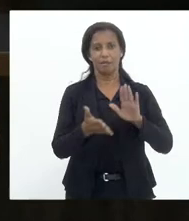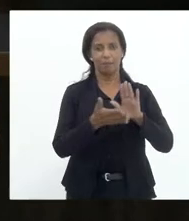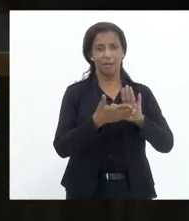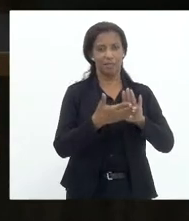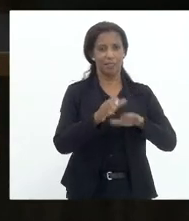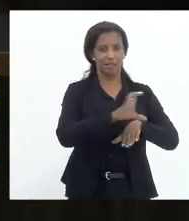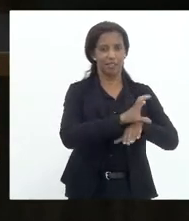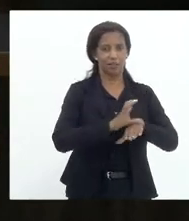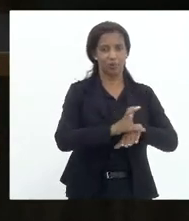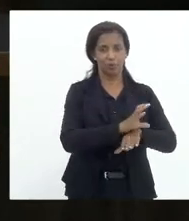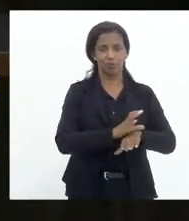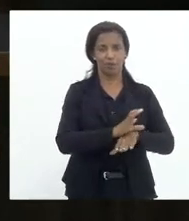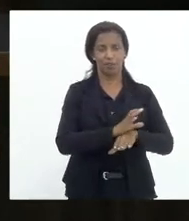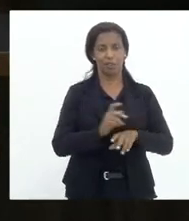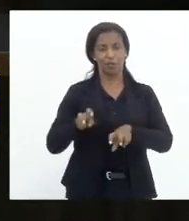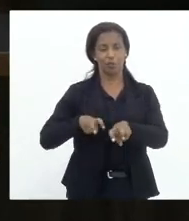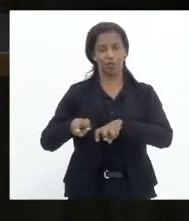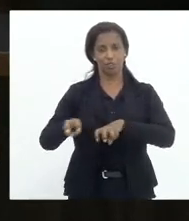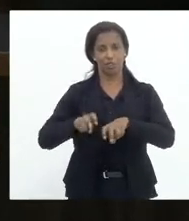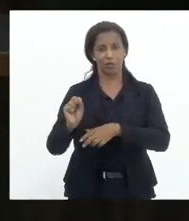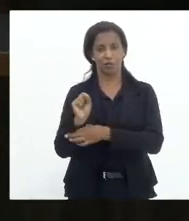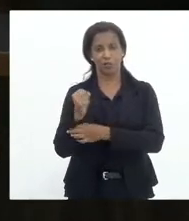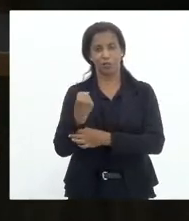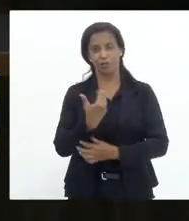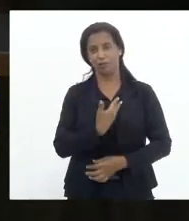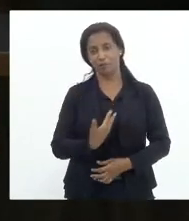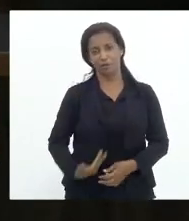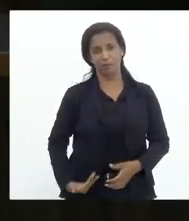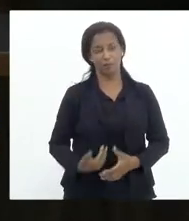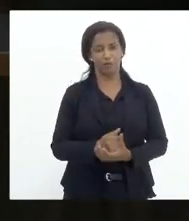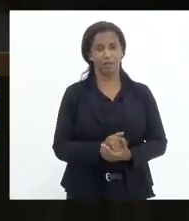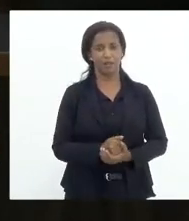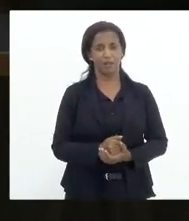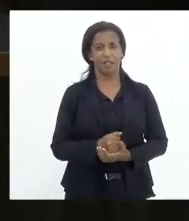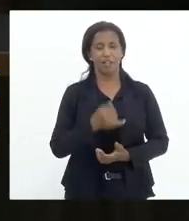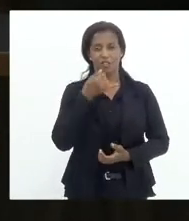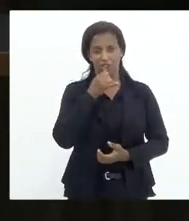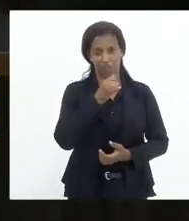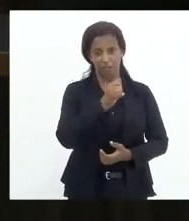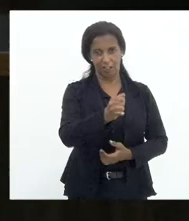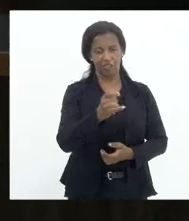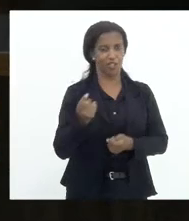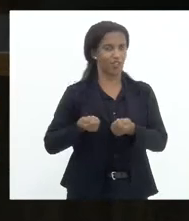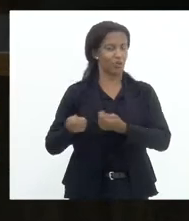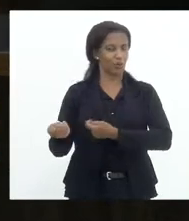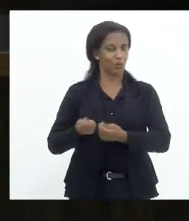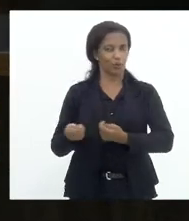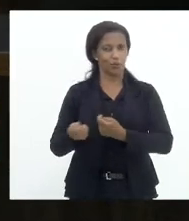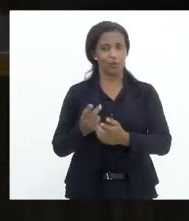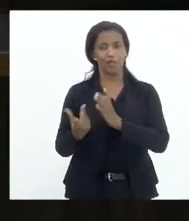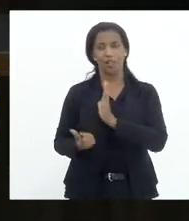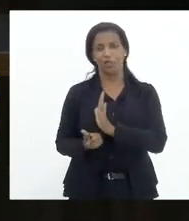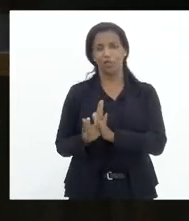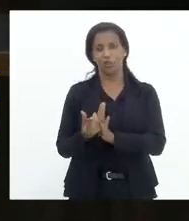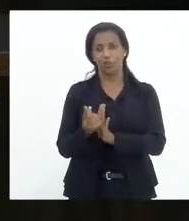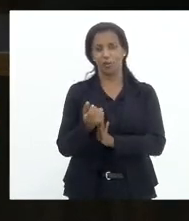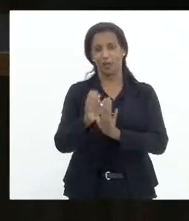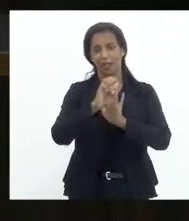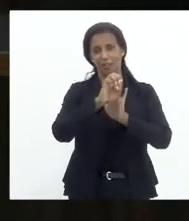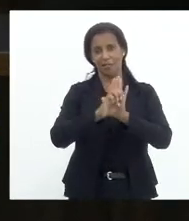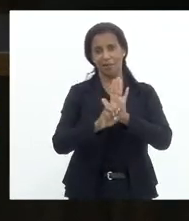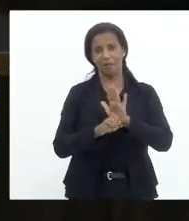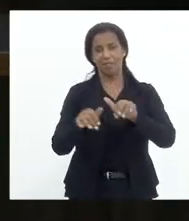de condição Justiça de transporte de segurança pública de Minas e energia de economia e orçamento as